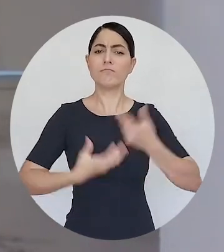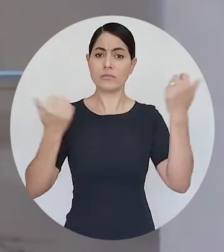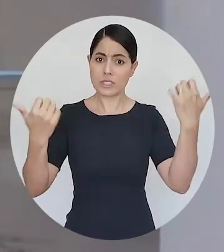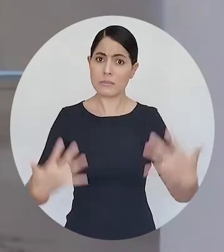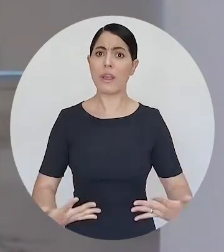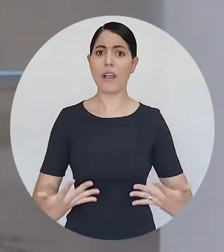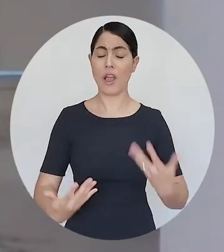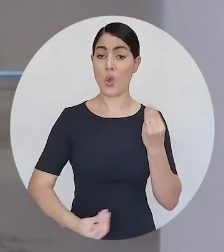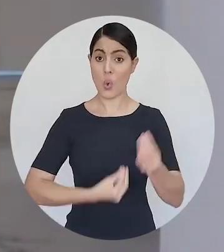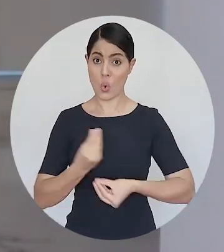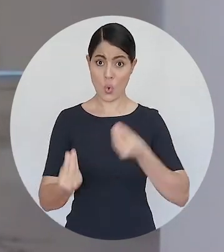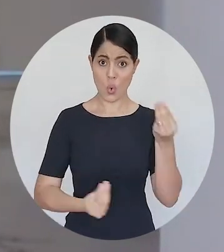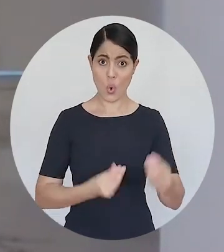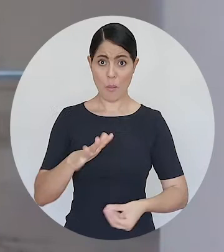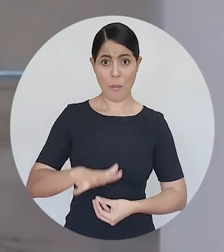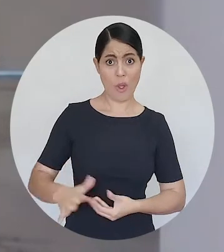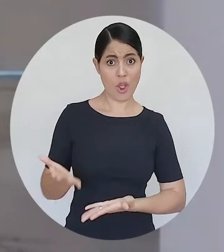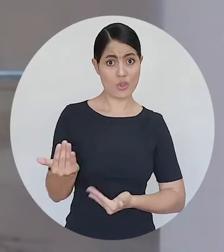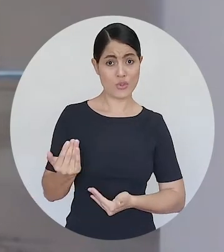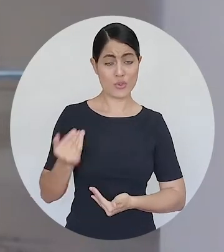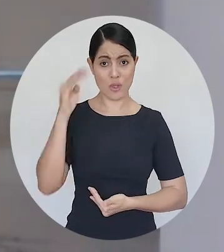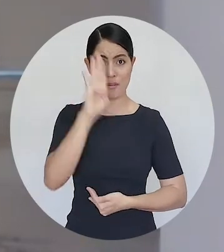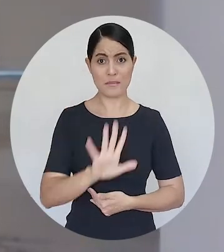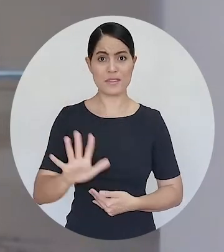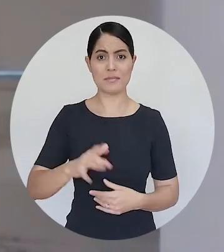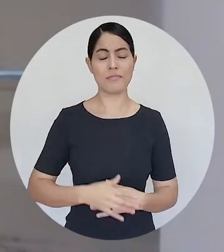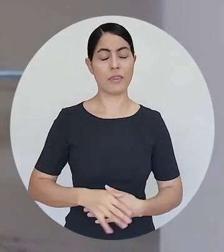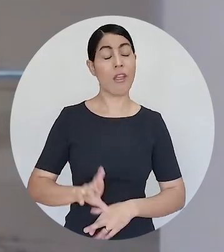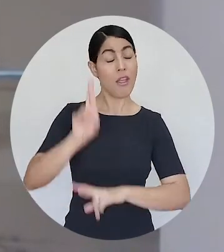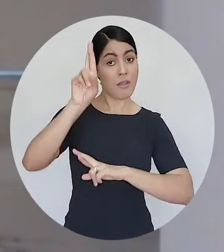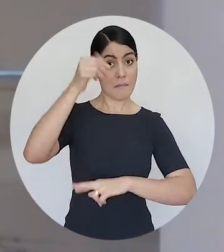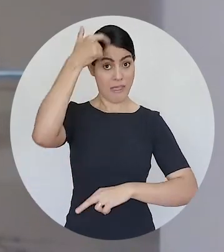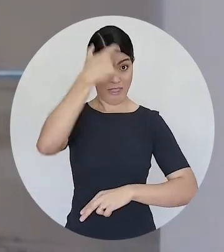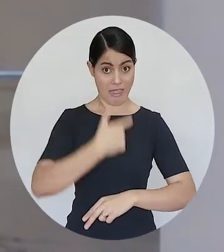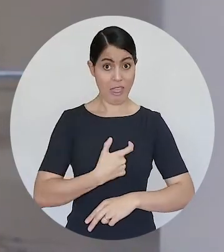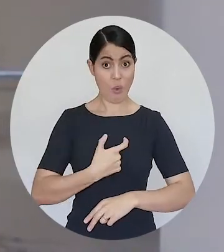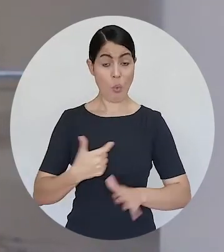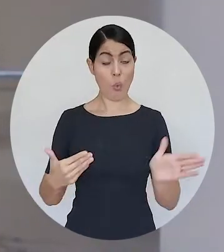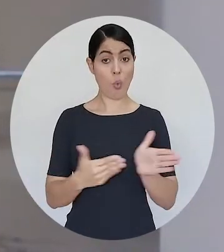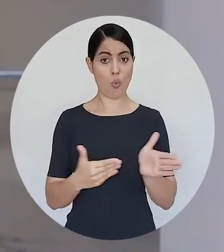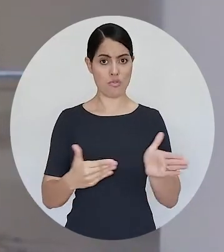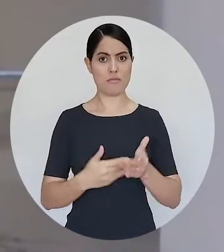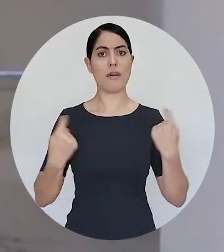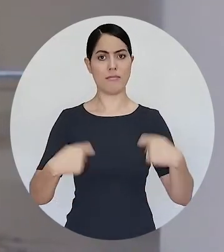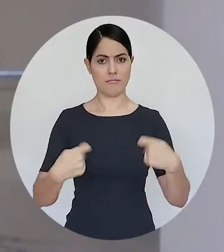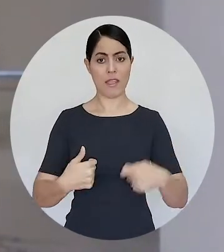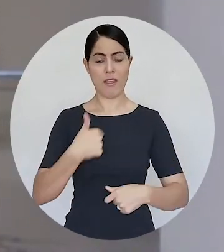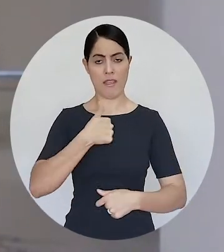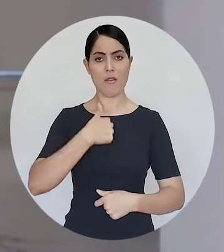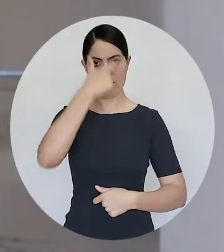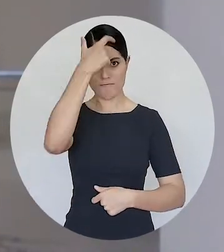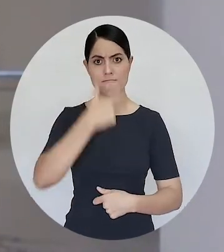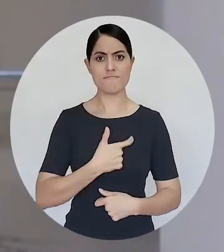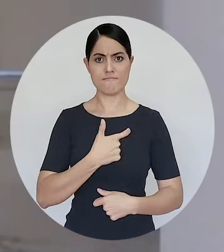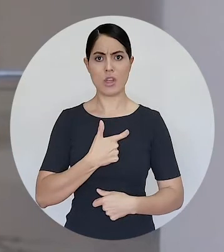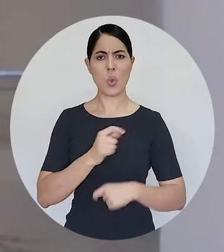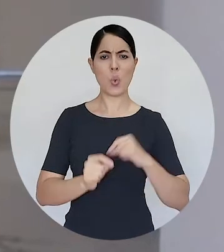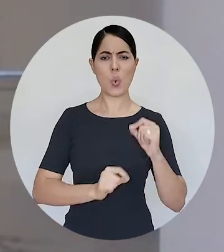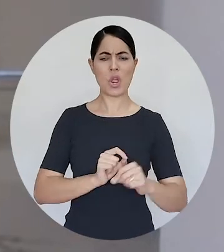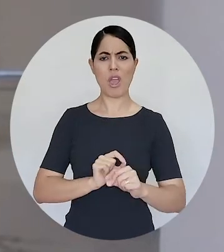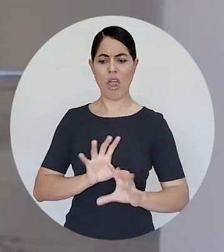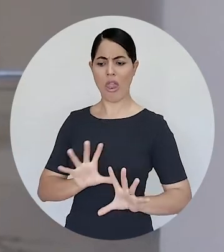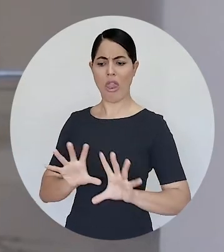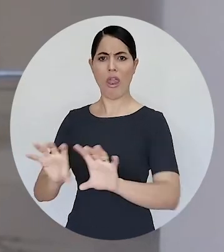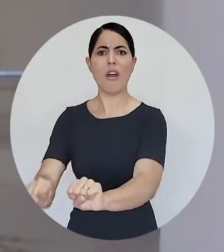na juventude brasileira. Eu realmente espero ser a última presidente da Comissão Nacional da Jovem Advocacia,